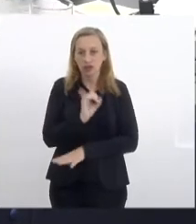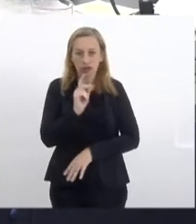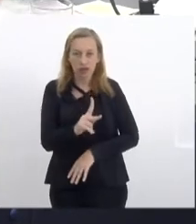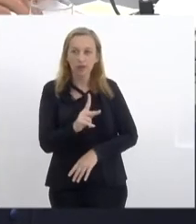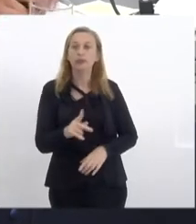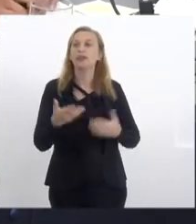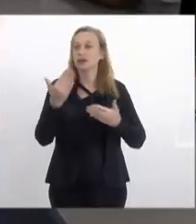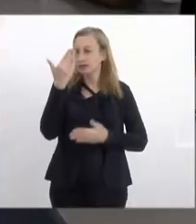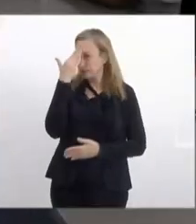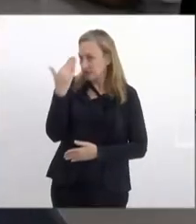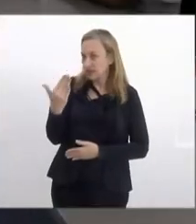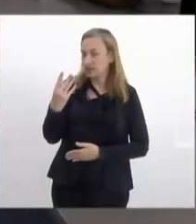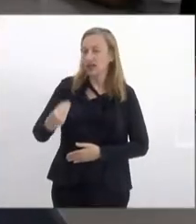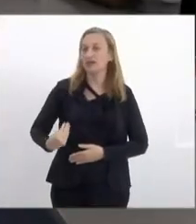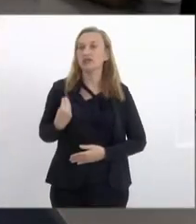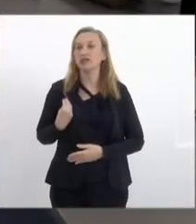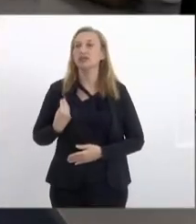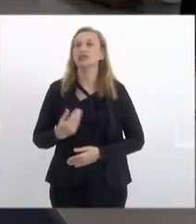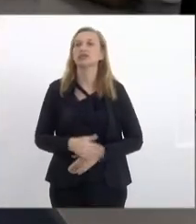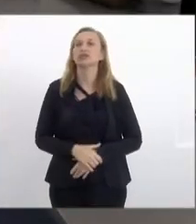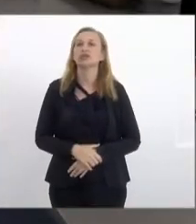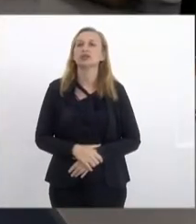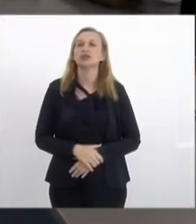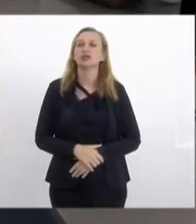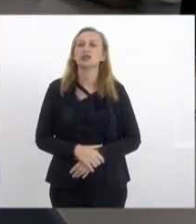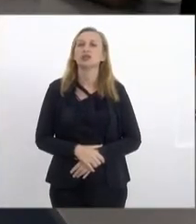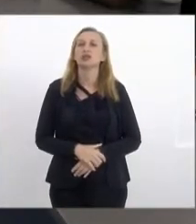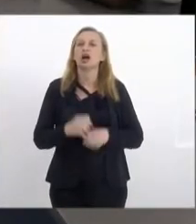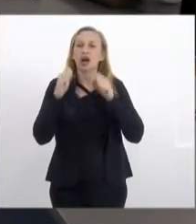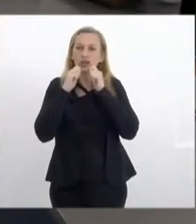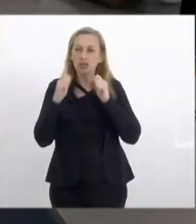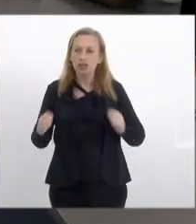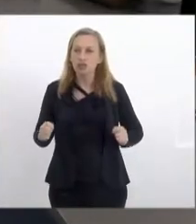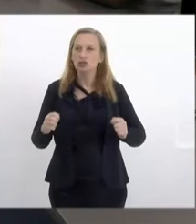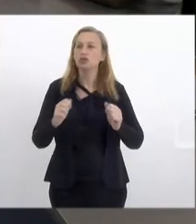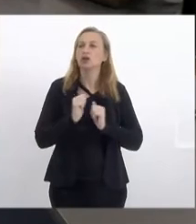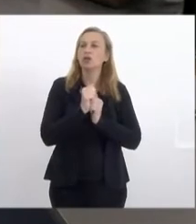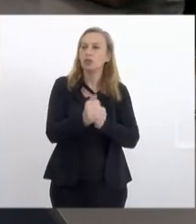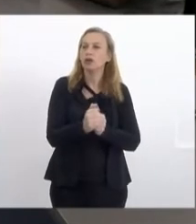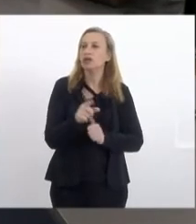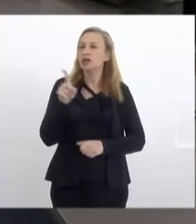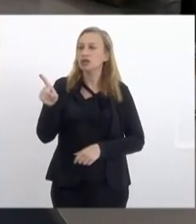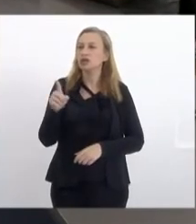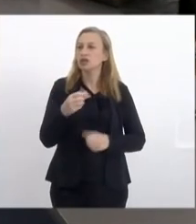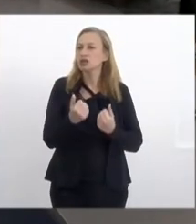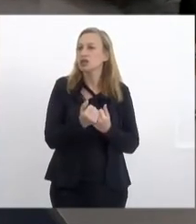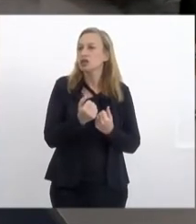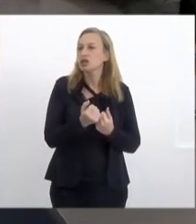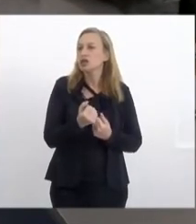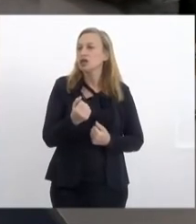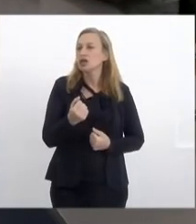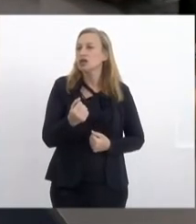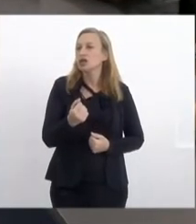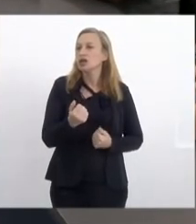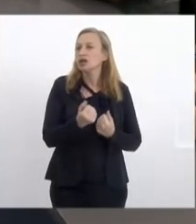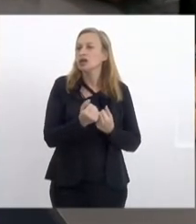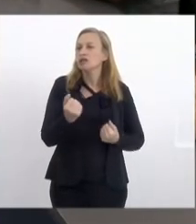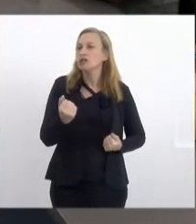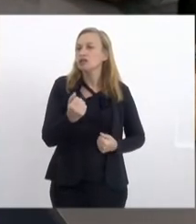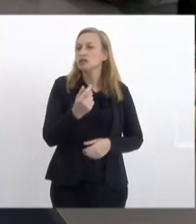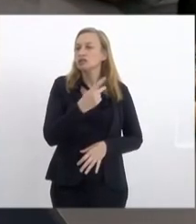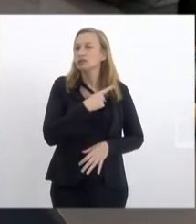Quero também agradecer a presença do assessor que tem acompanhado ali do nosso vice-presidente,